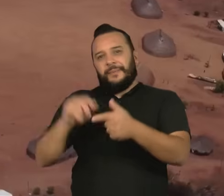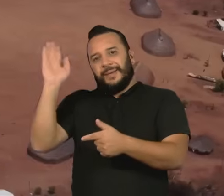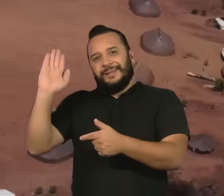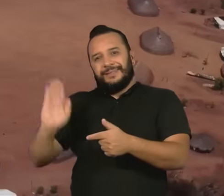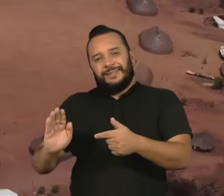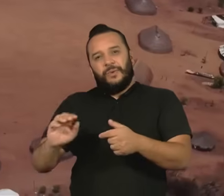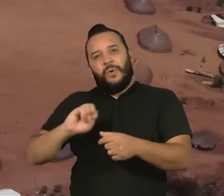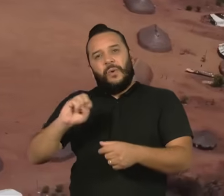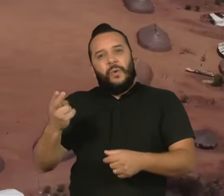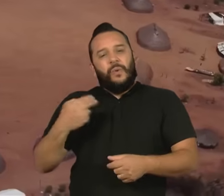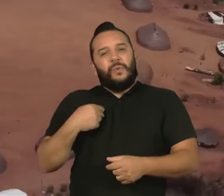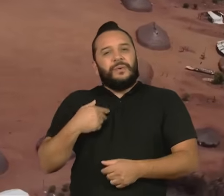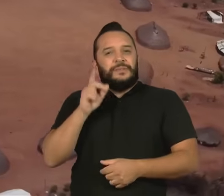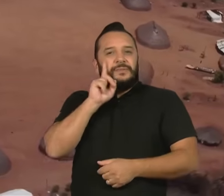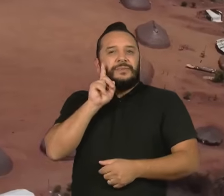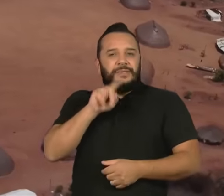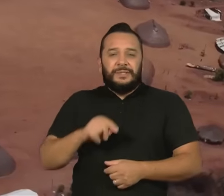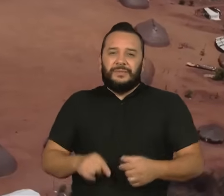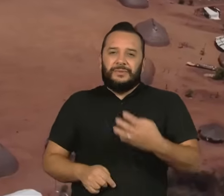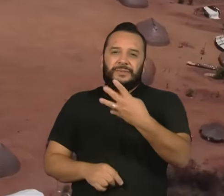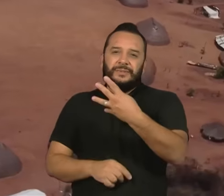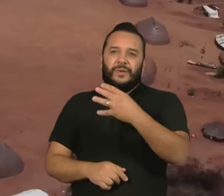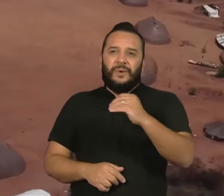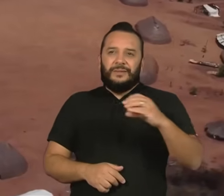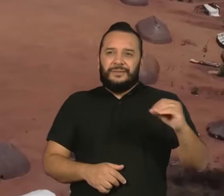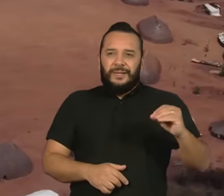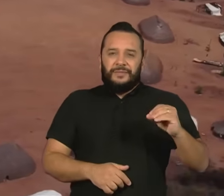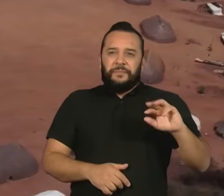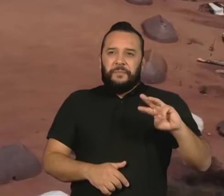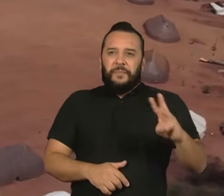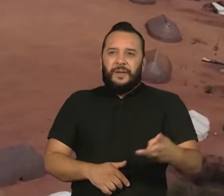400 milhões de pessoas que são,